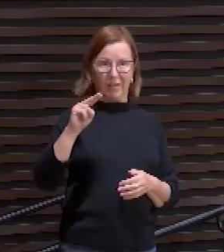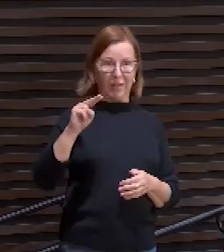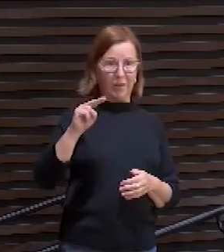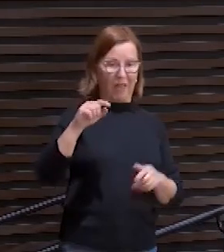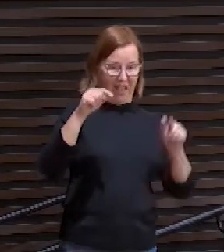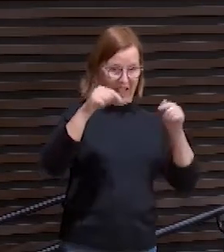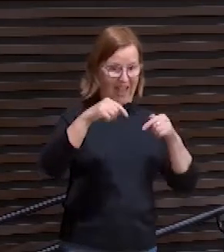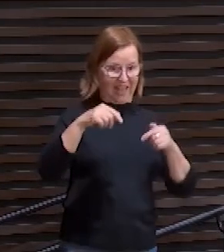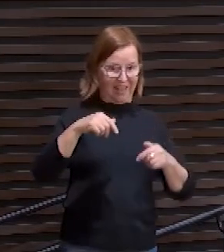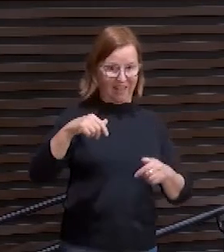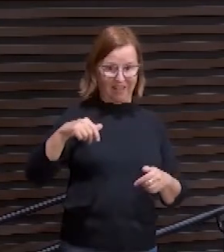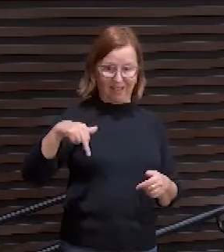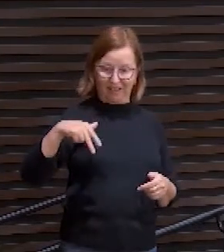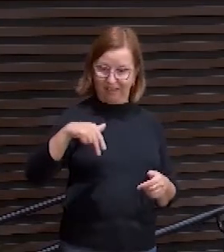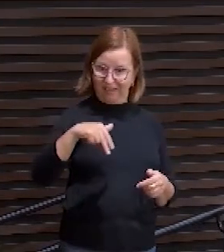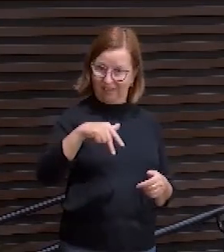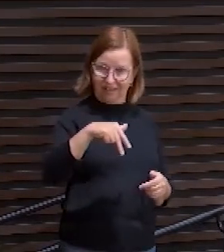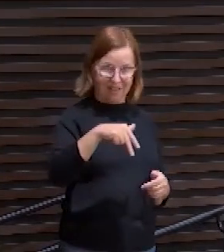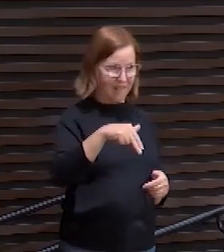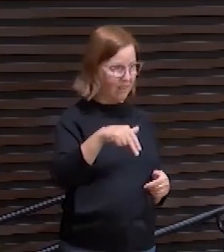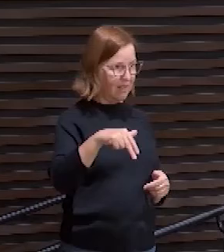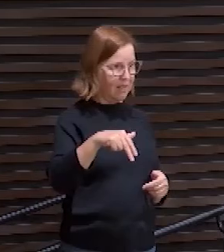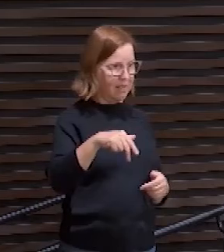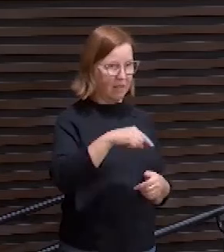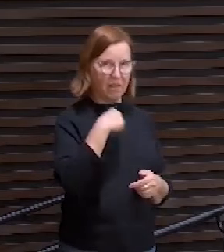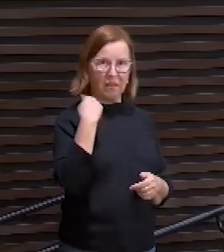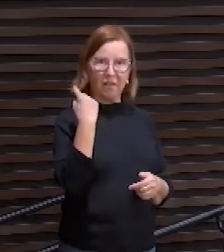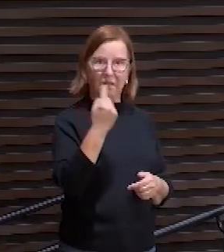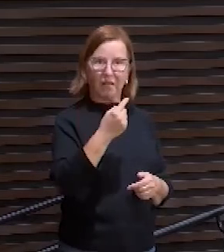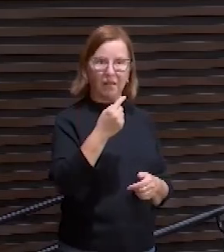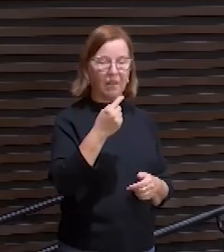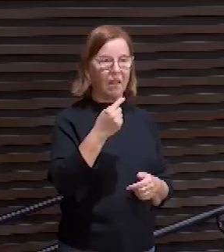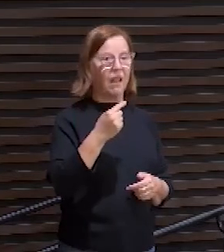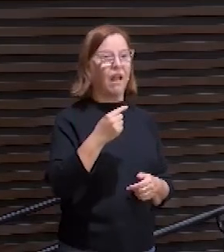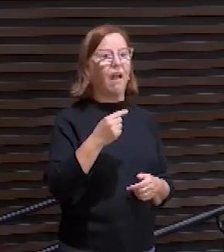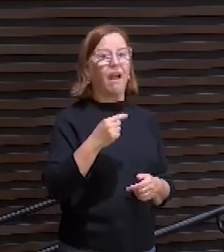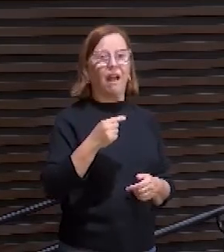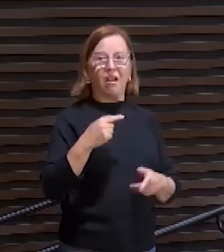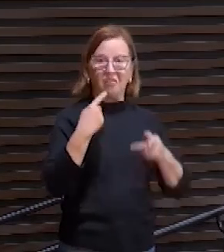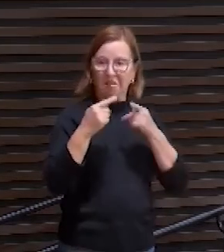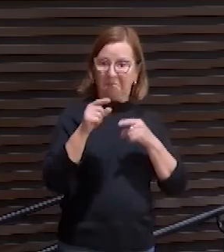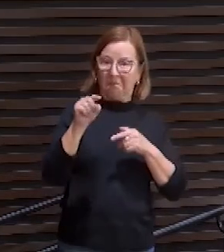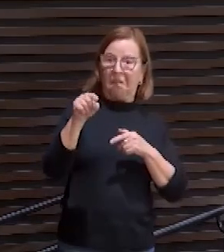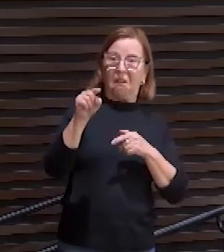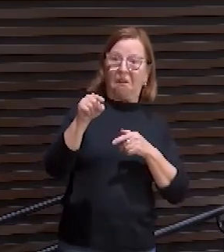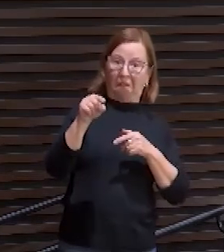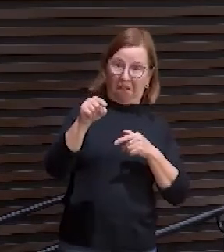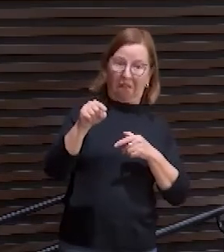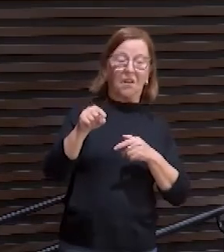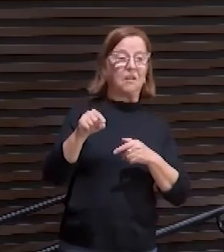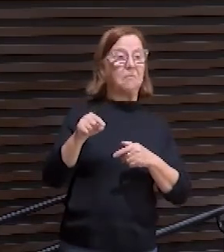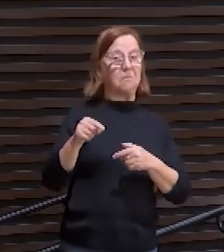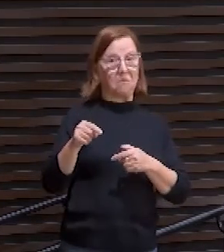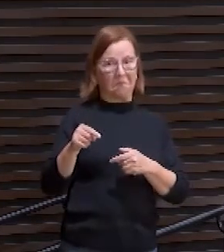andando aqui entre nós, nós iríamos apontar para ele falando, nossa, aquele jovem rico,